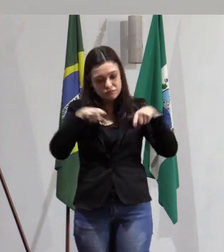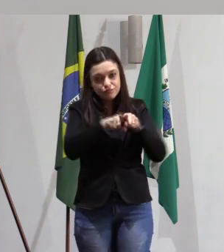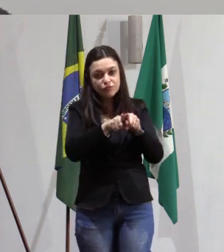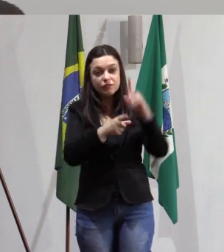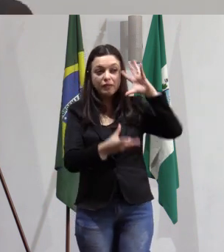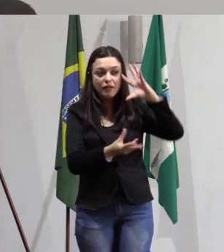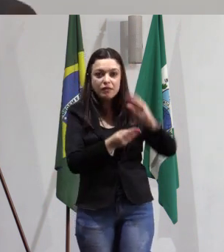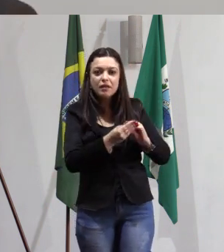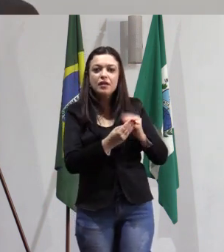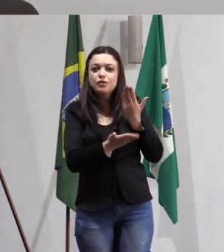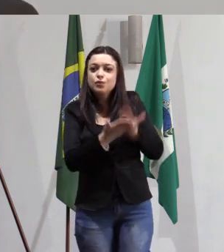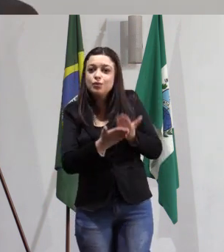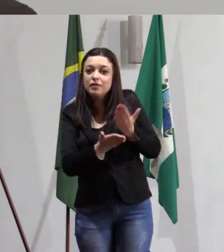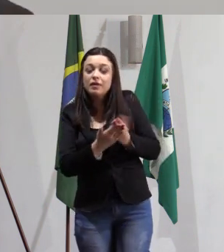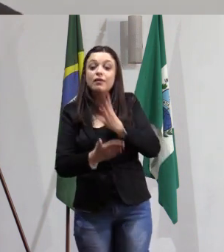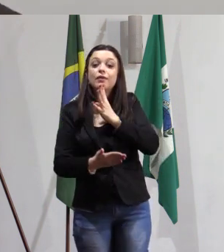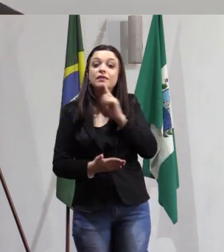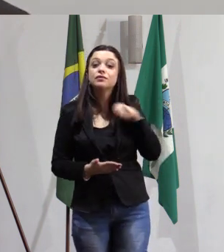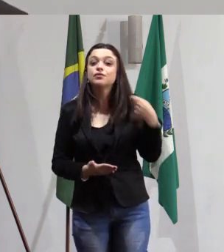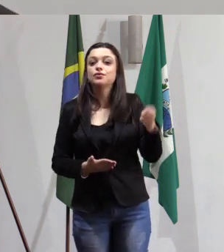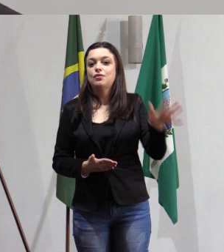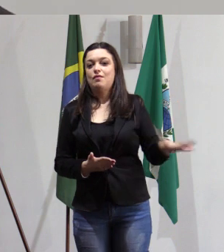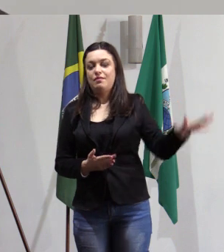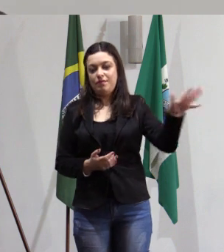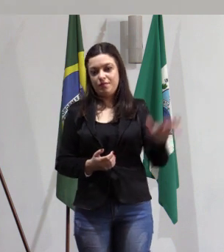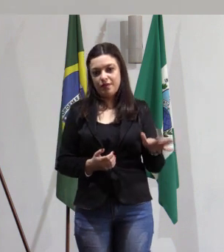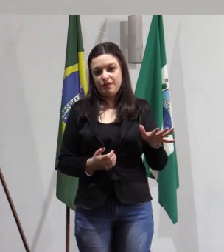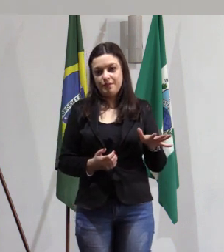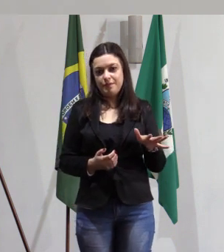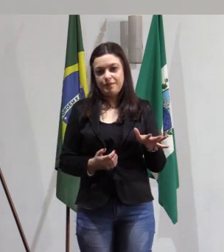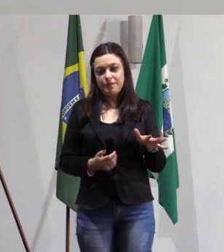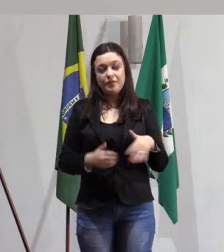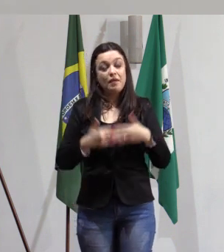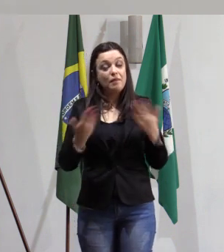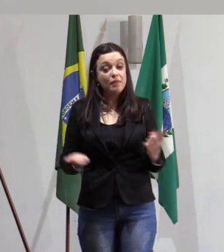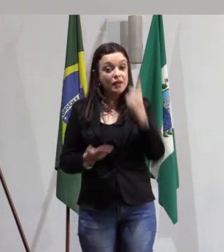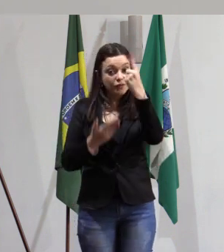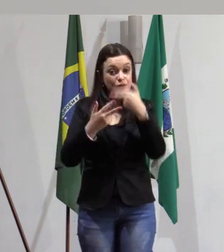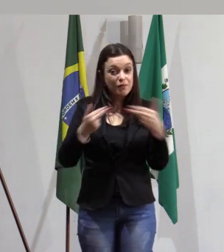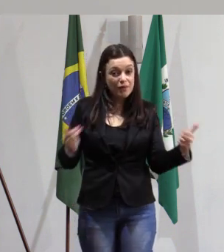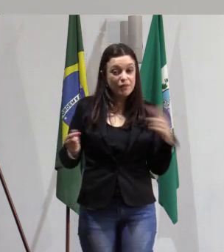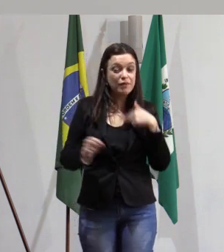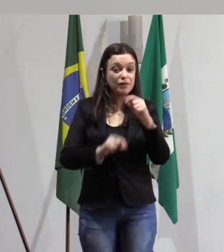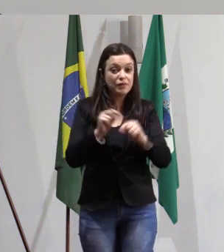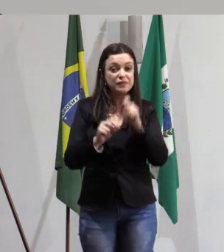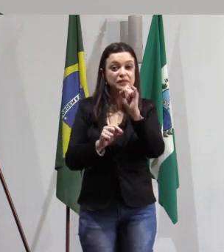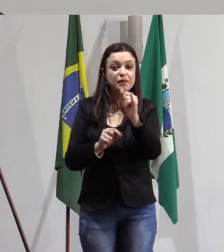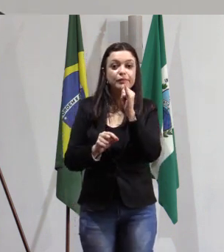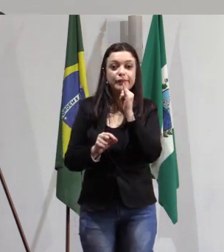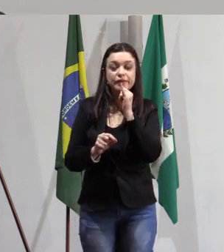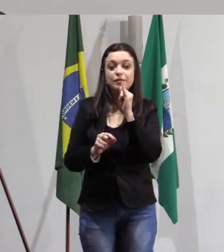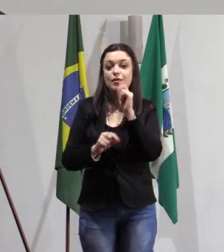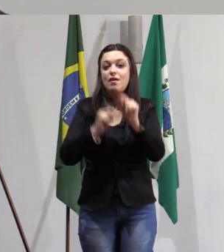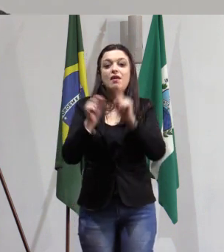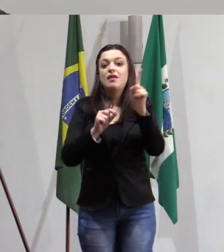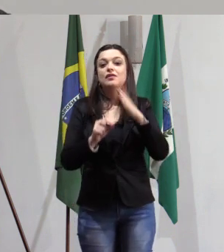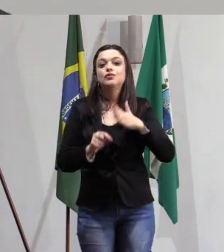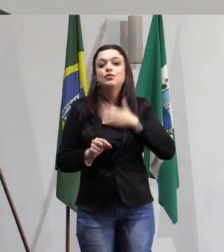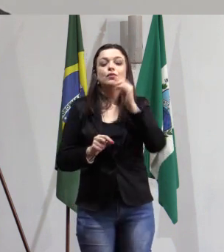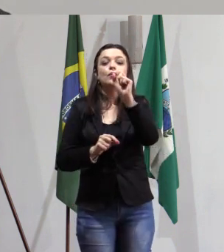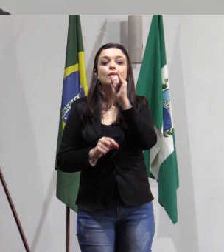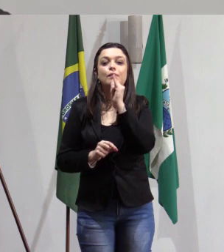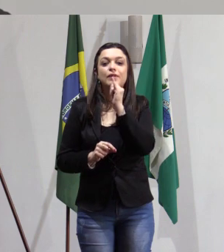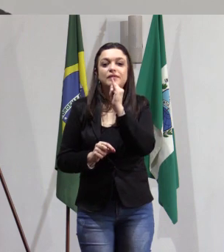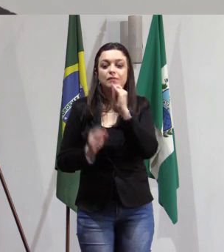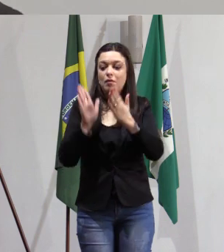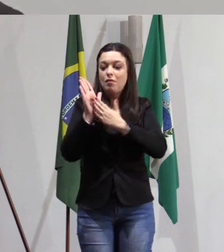E, repito, isso é alguma coisa que tem feito parte, não é um ovo de Colombo